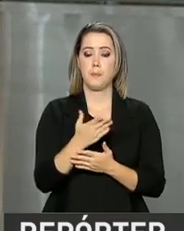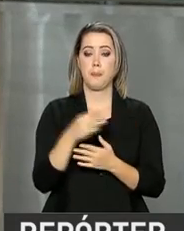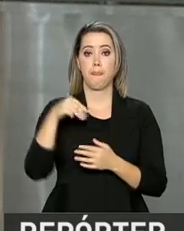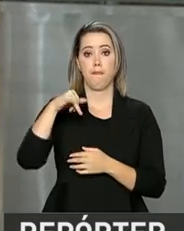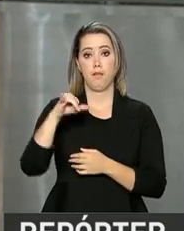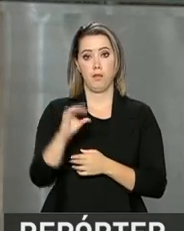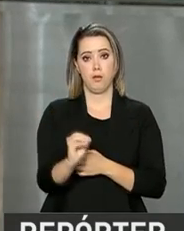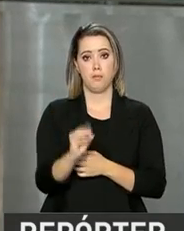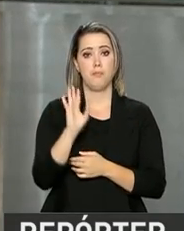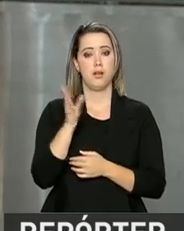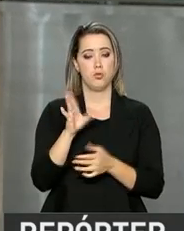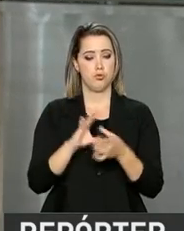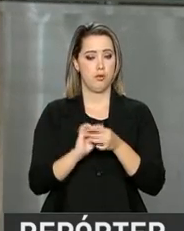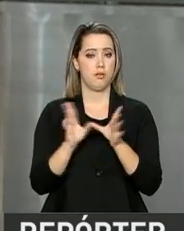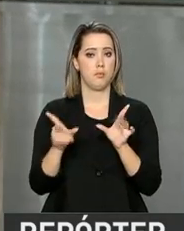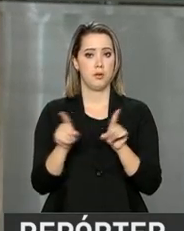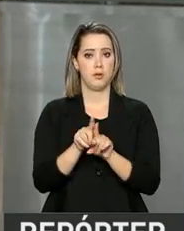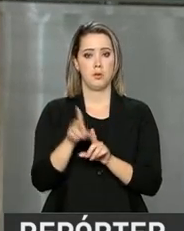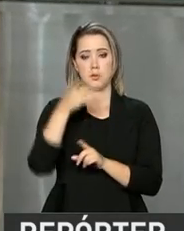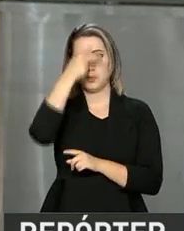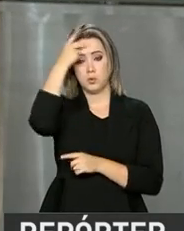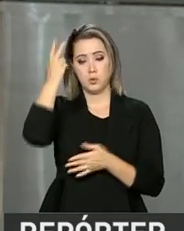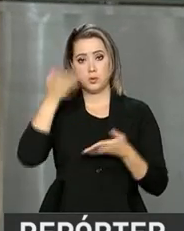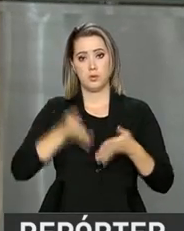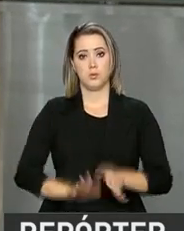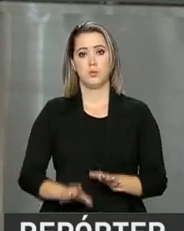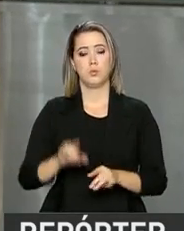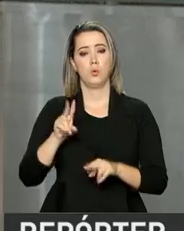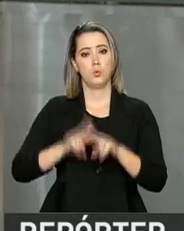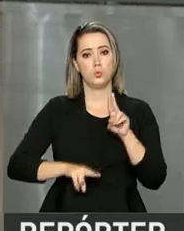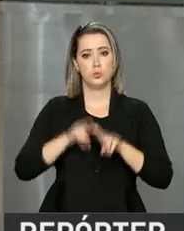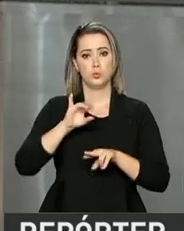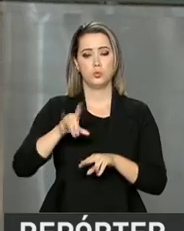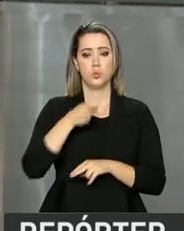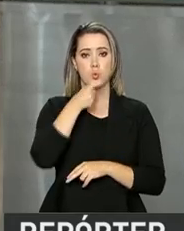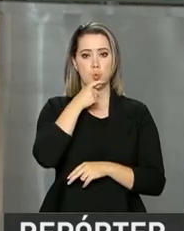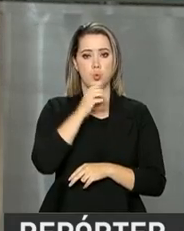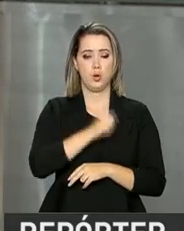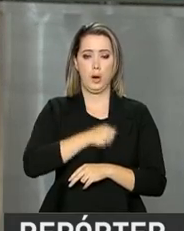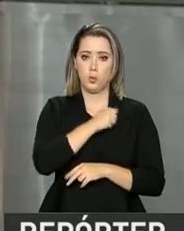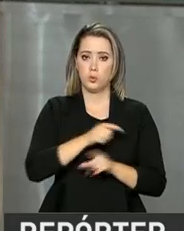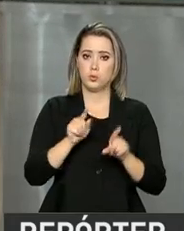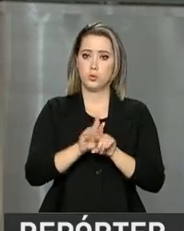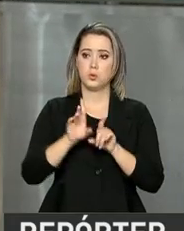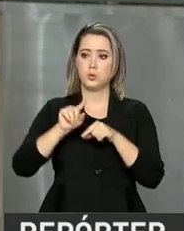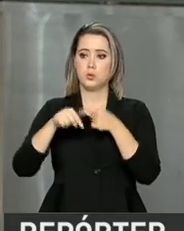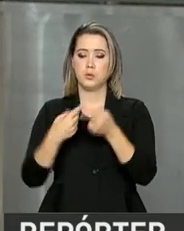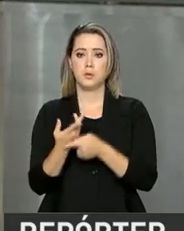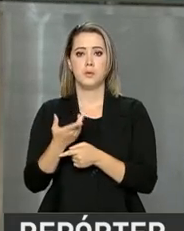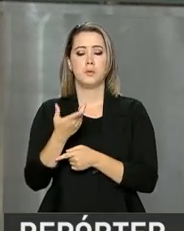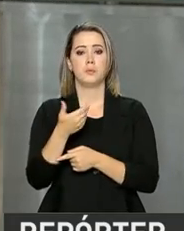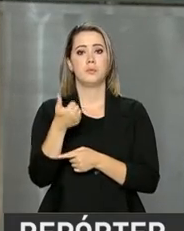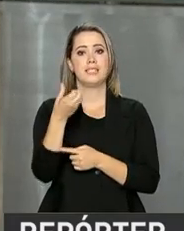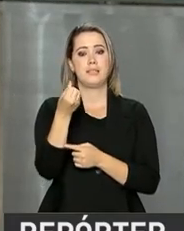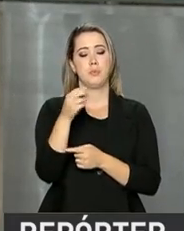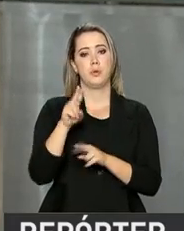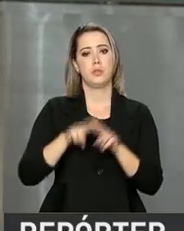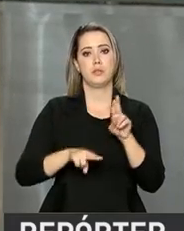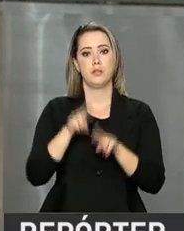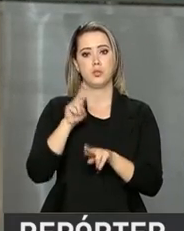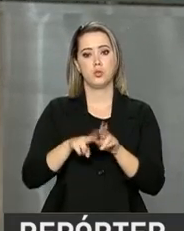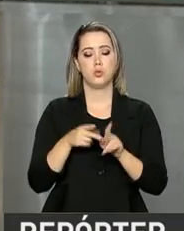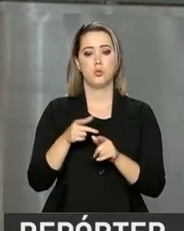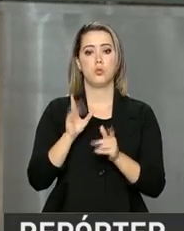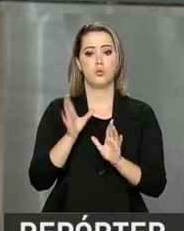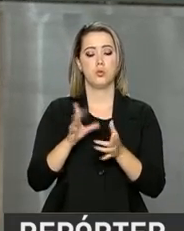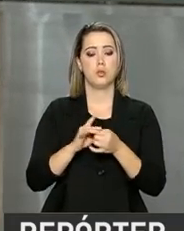em maio o saque já está liberado pros trabalhadores nascidos em junho julho e agosto a partir de 16 de junho